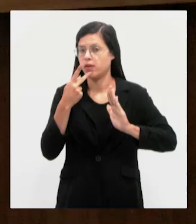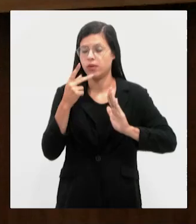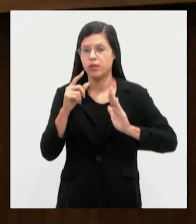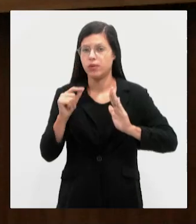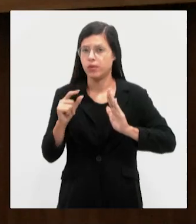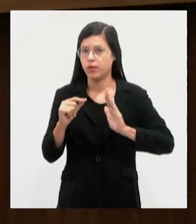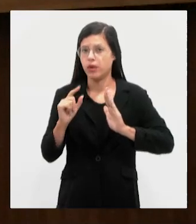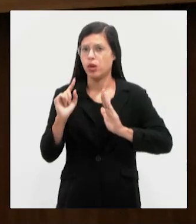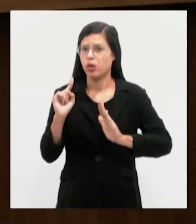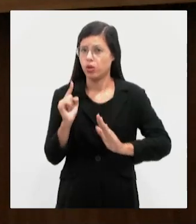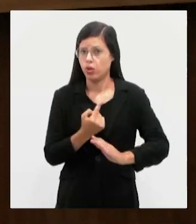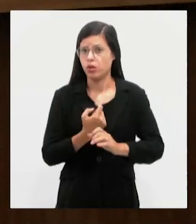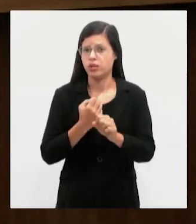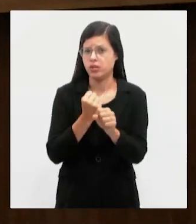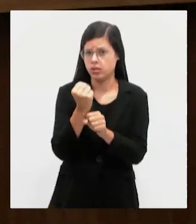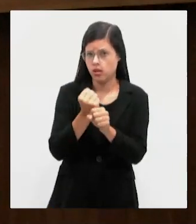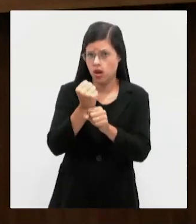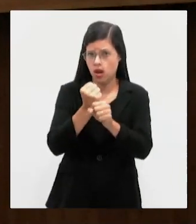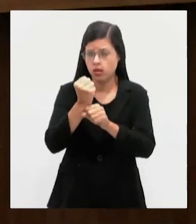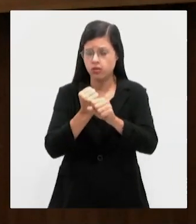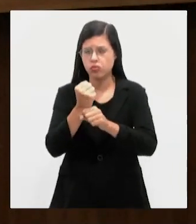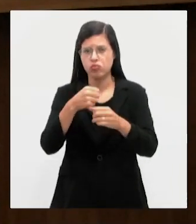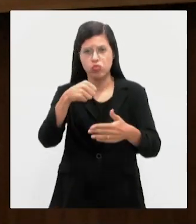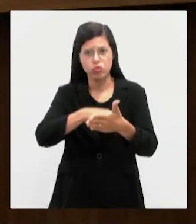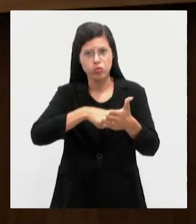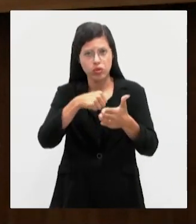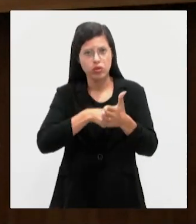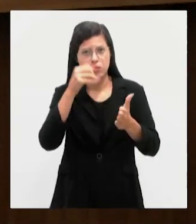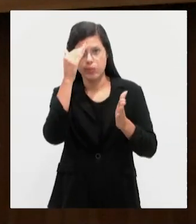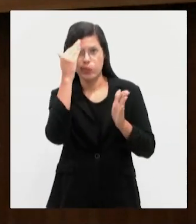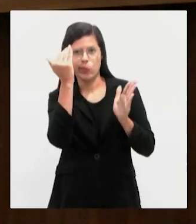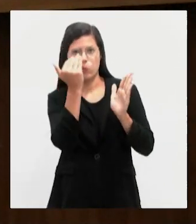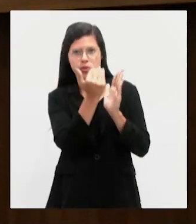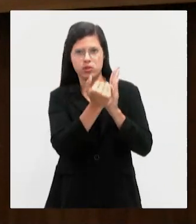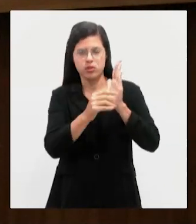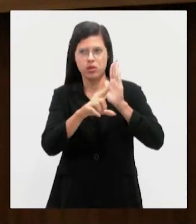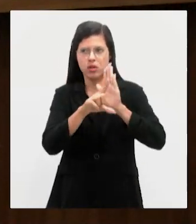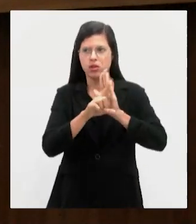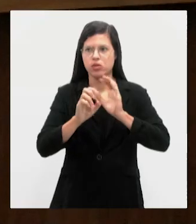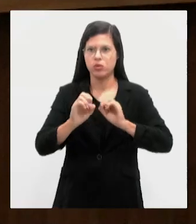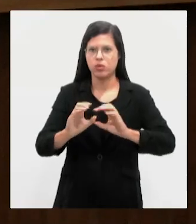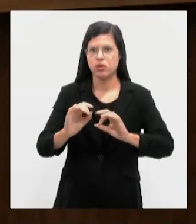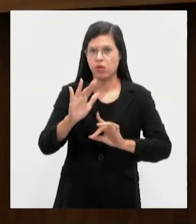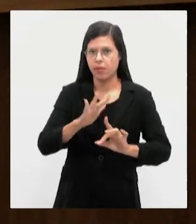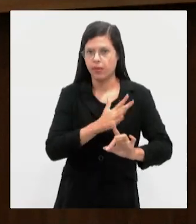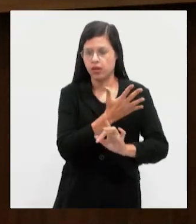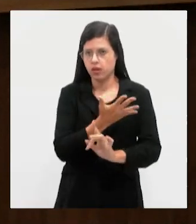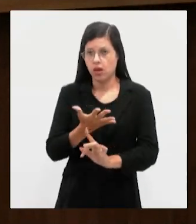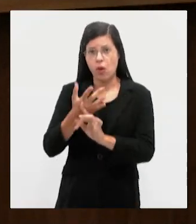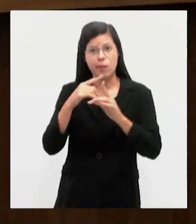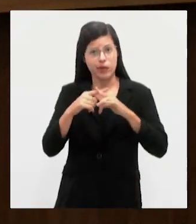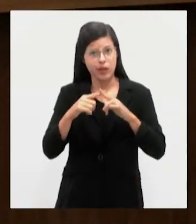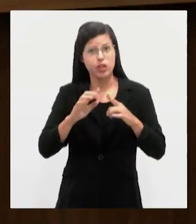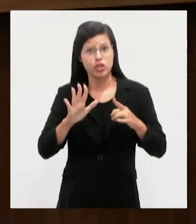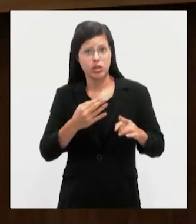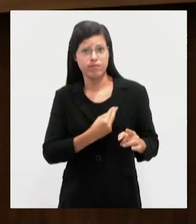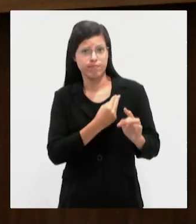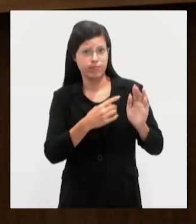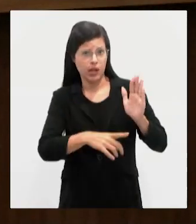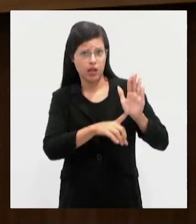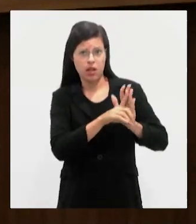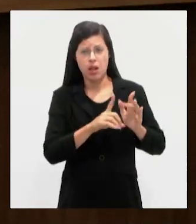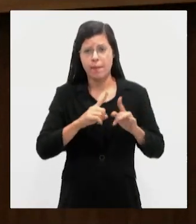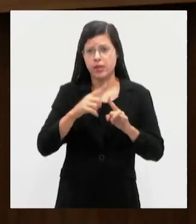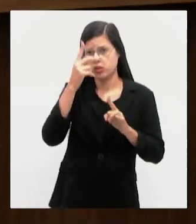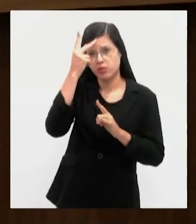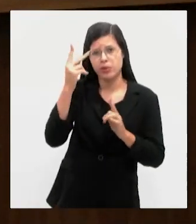nós ficamos anos lutando para o cumpra-se da Lei de Educação Ambiental, porque tinha lei e ninguém dava bola. Nós